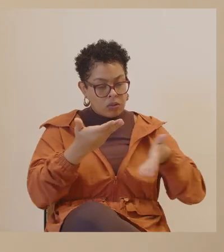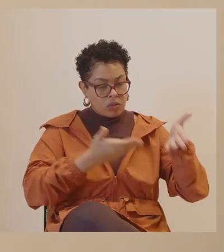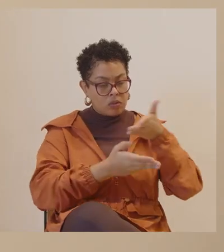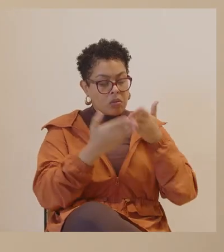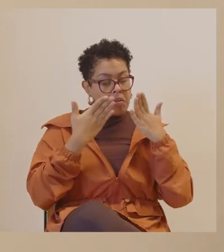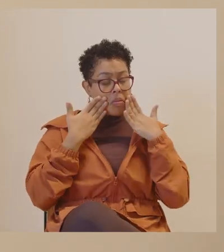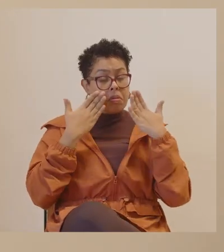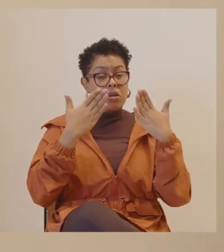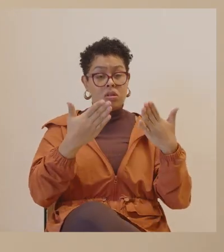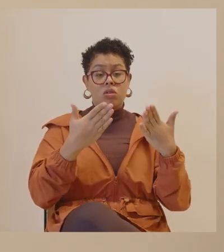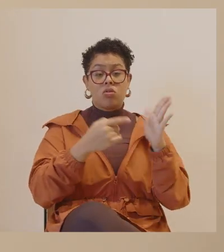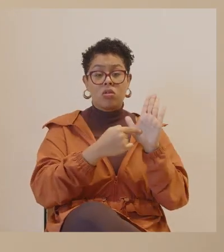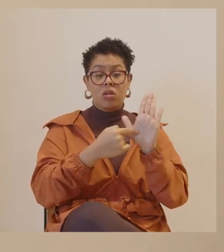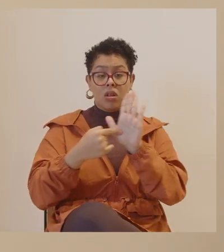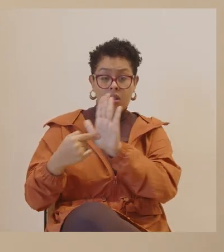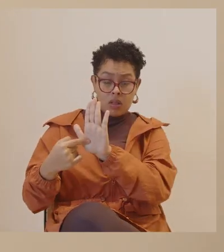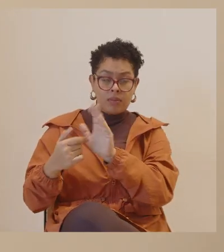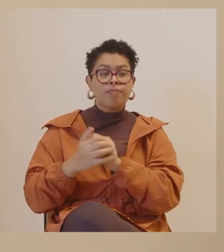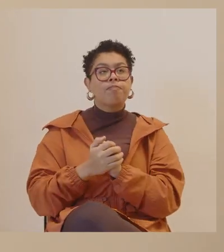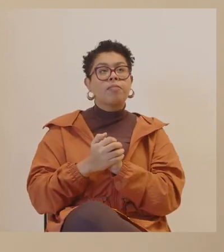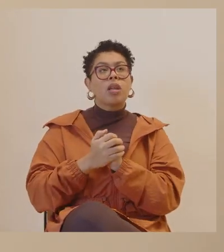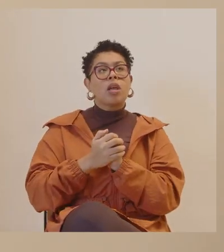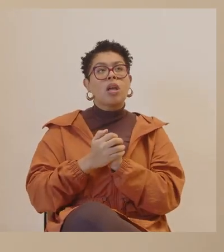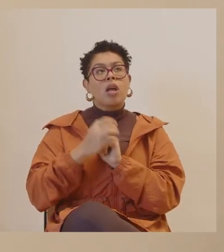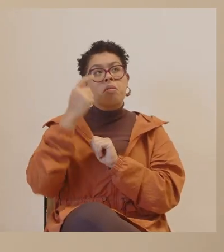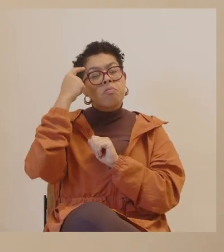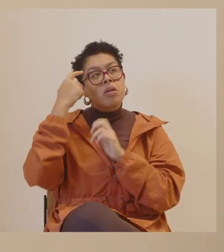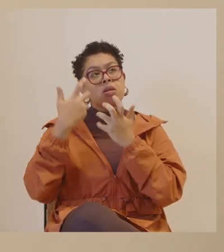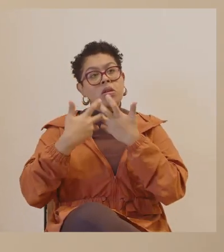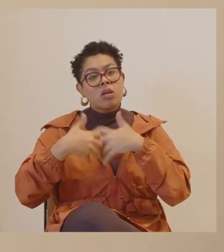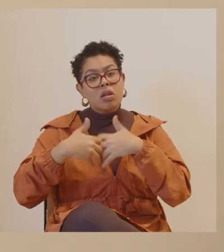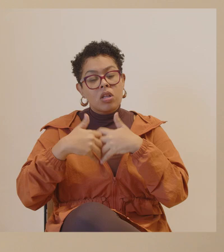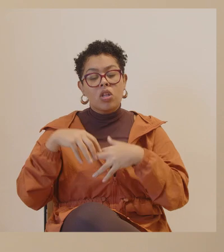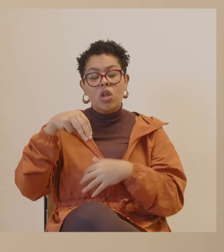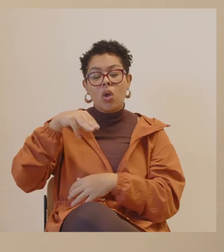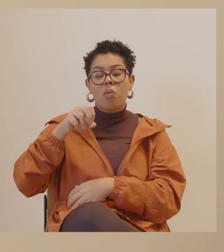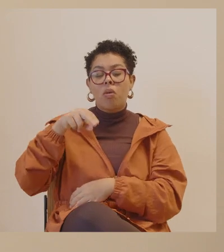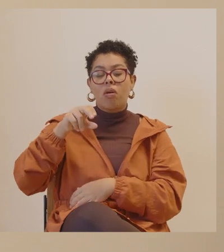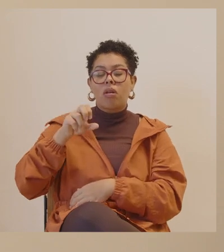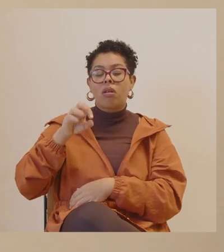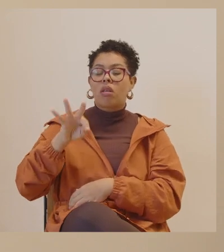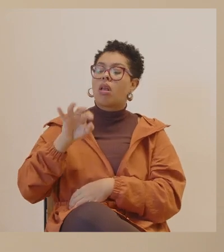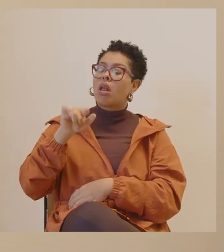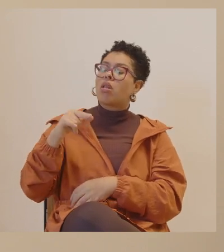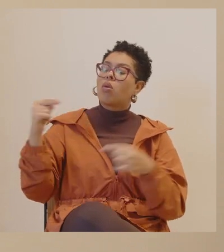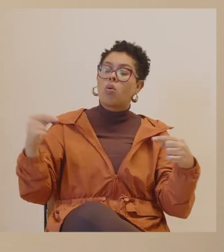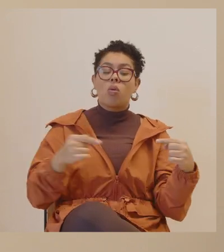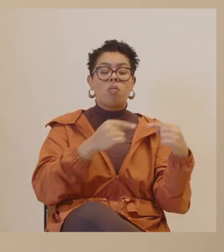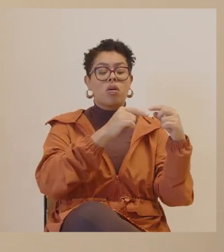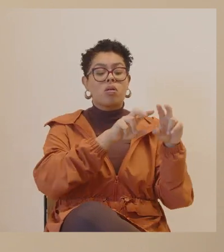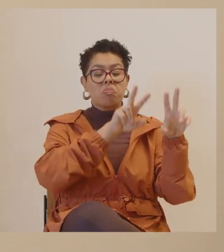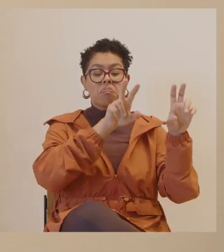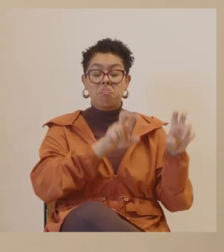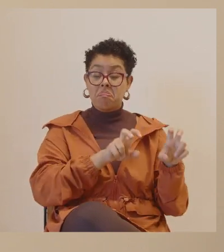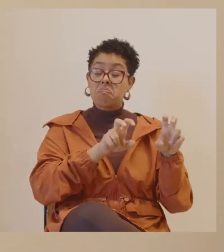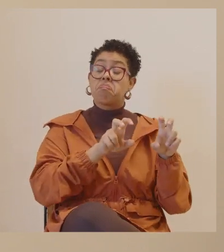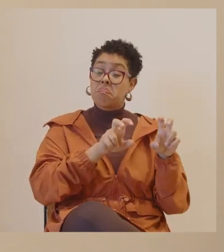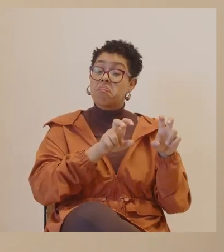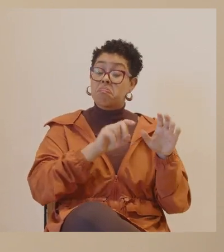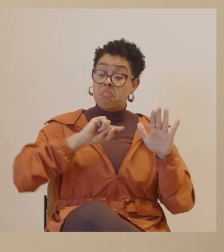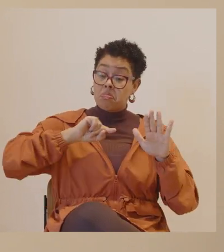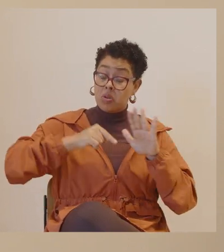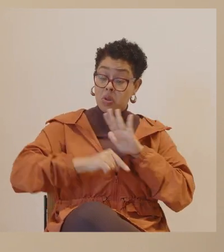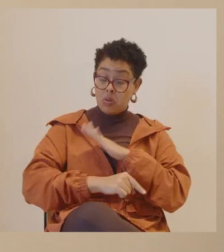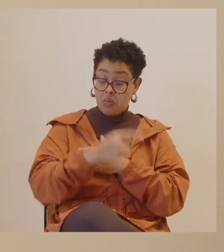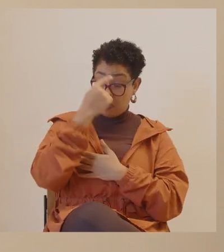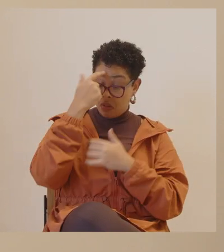exposição. Eu gosto muito de pensar nessa mirada do Monet em relação à ecologia, um desafio bastante conceitual, bastante grande,